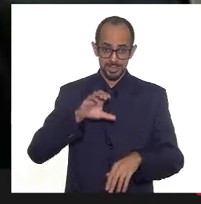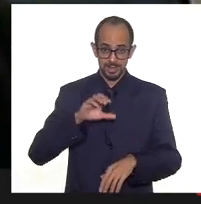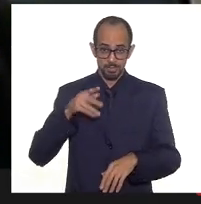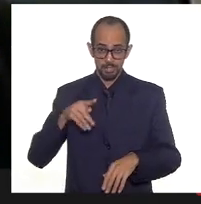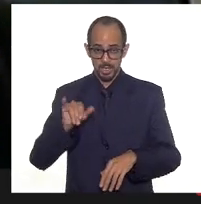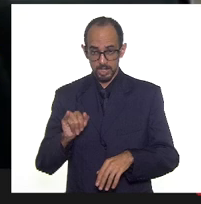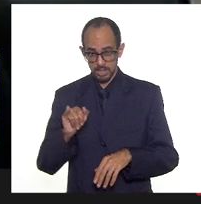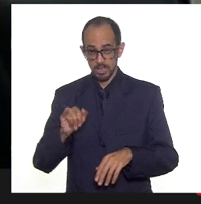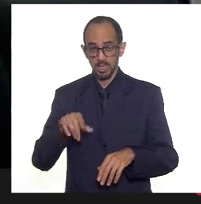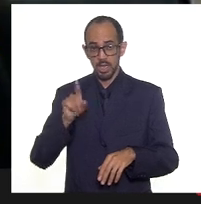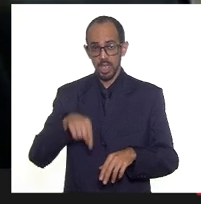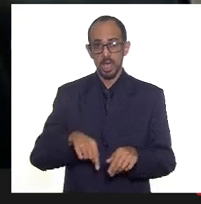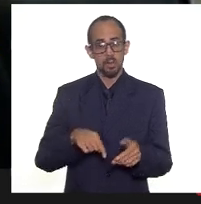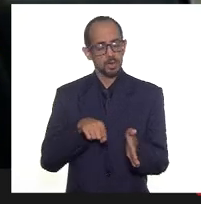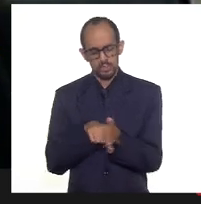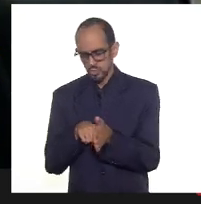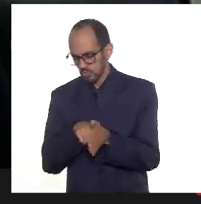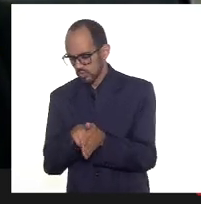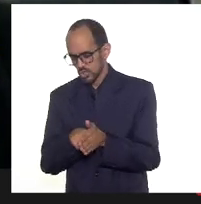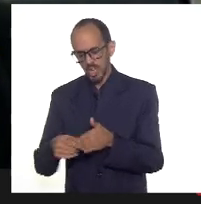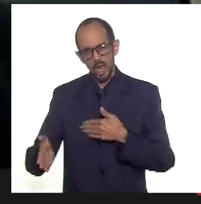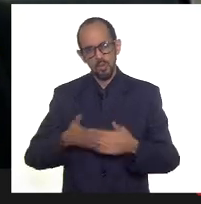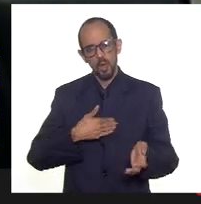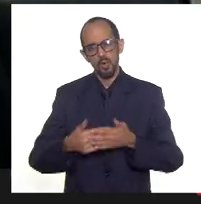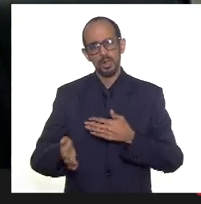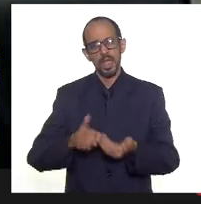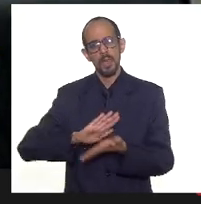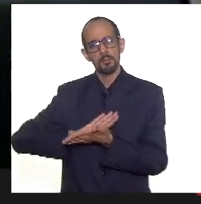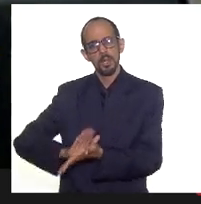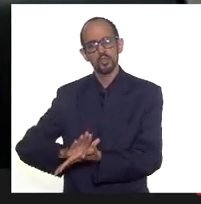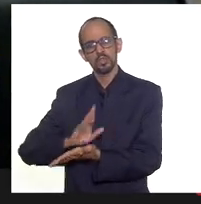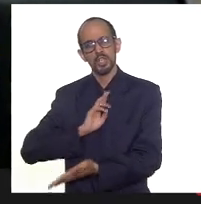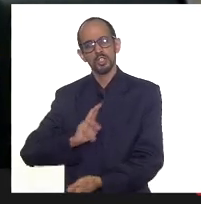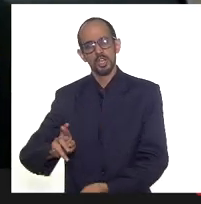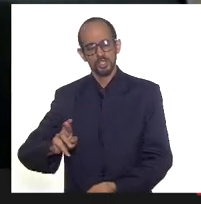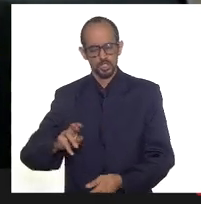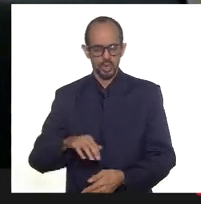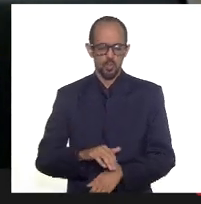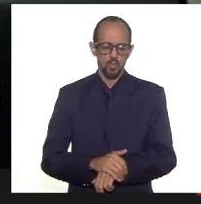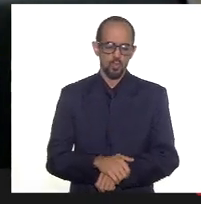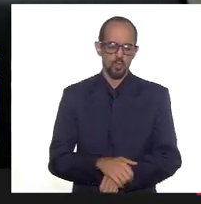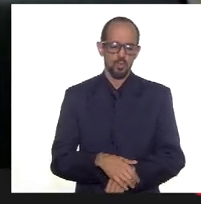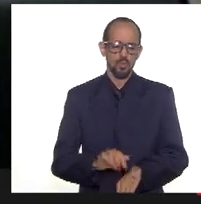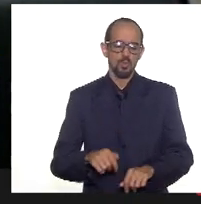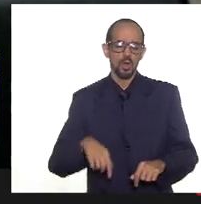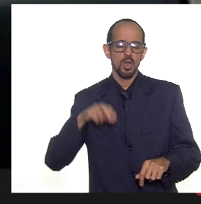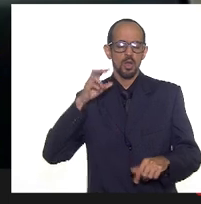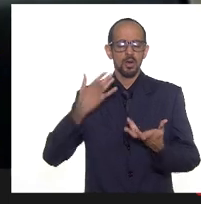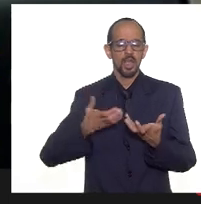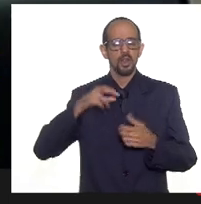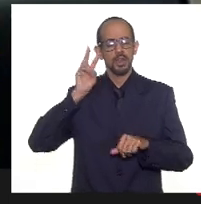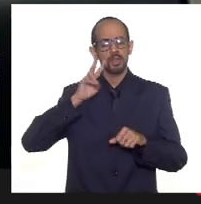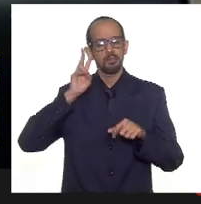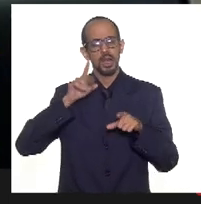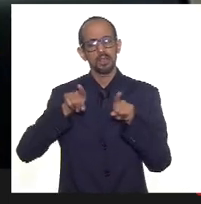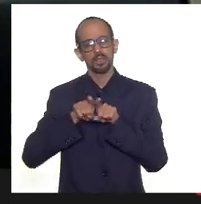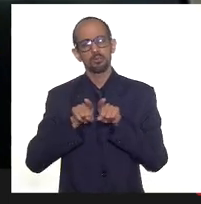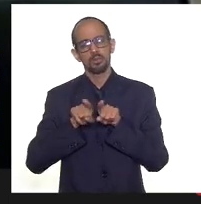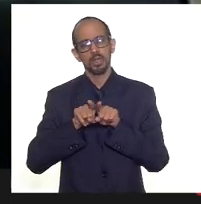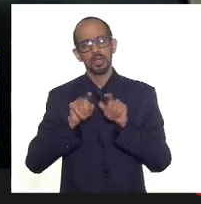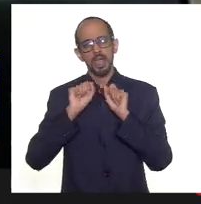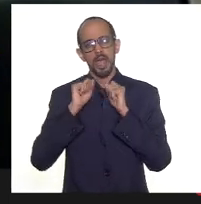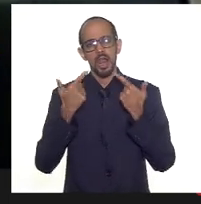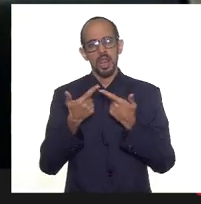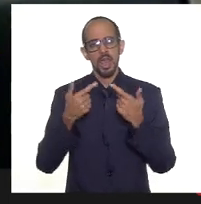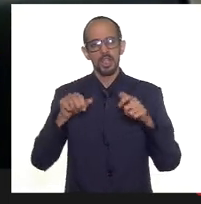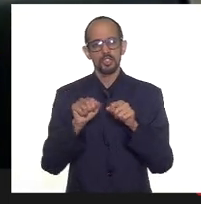para apurar toda e qualquer intolerância religiosa. Quero lembrar aqui que, na semana passada, essa casa